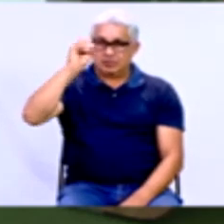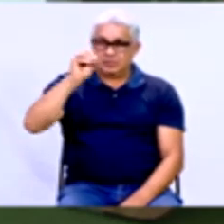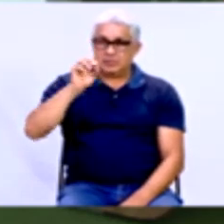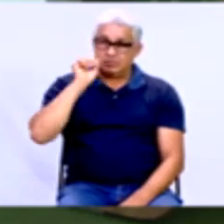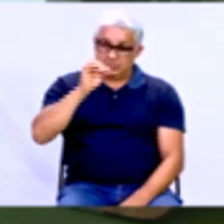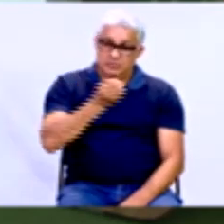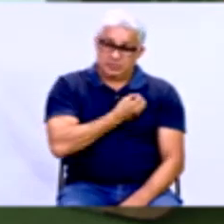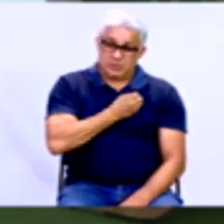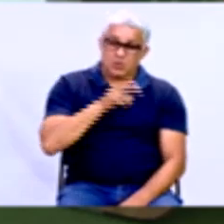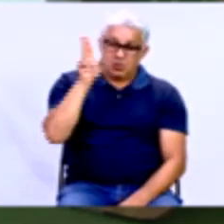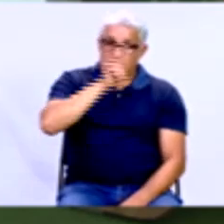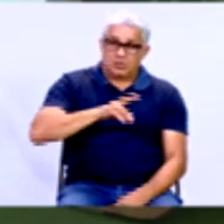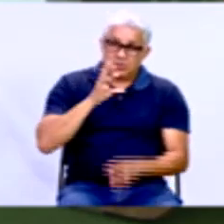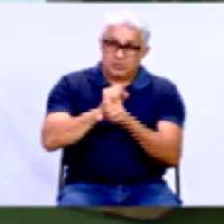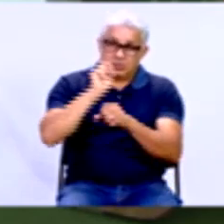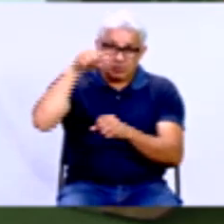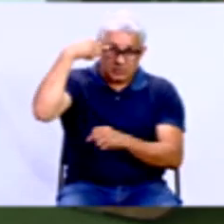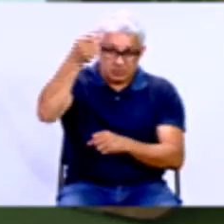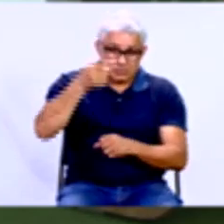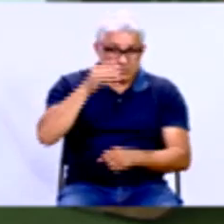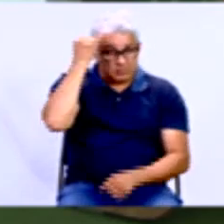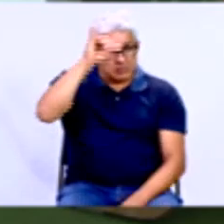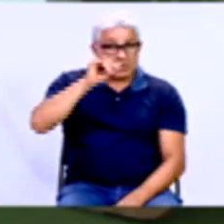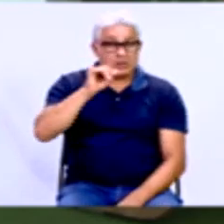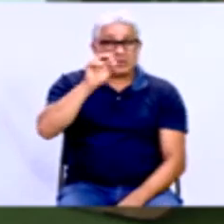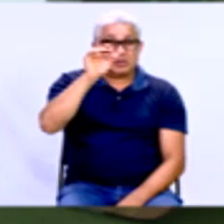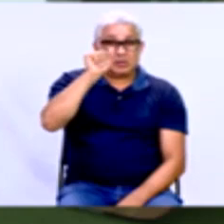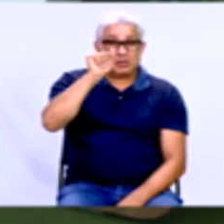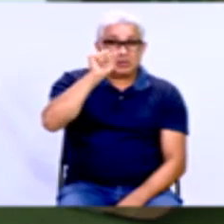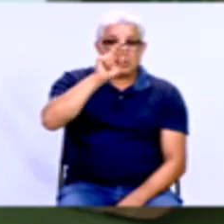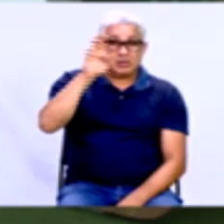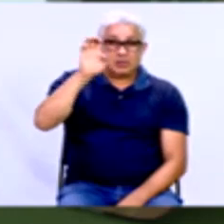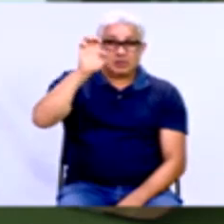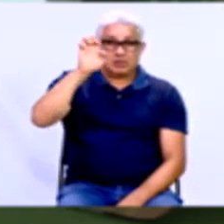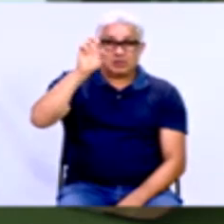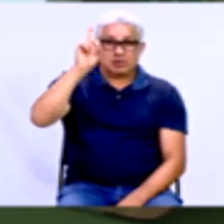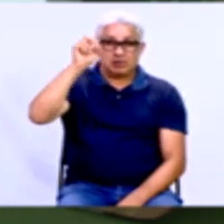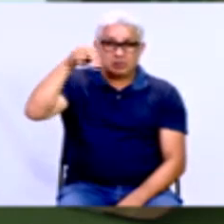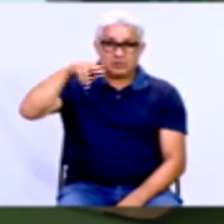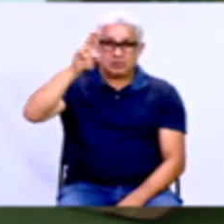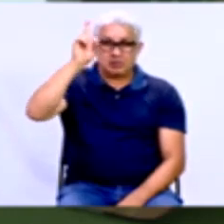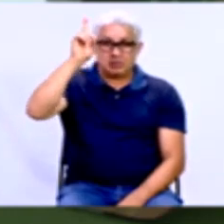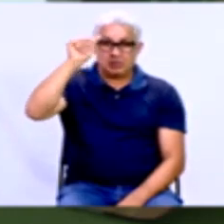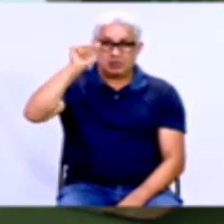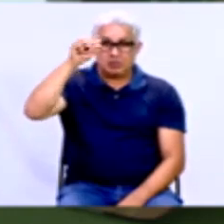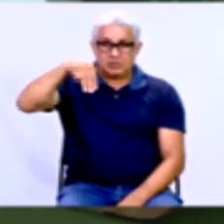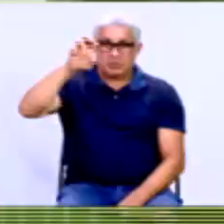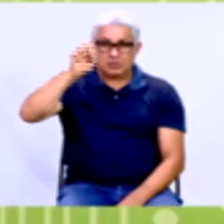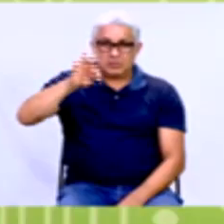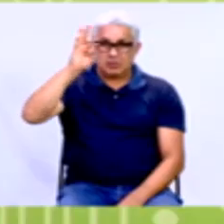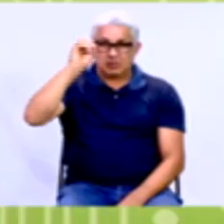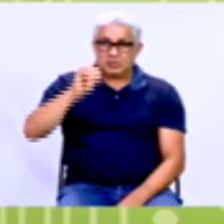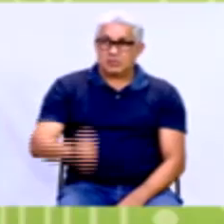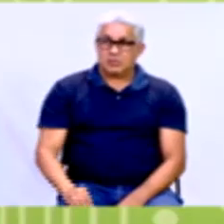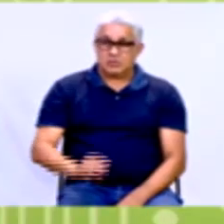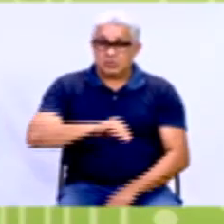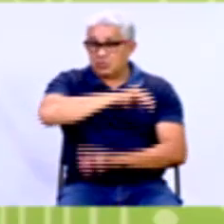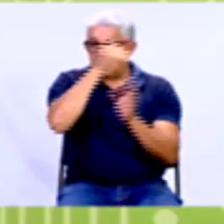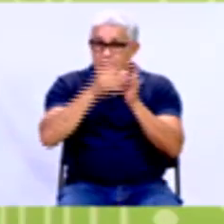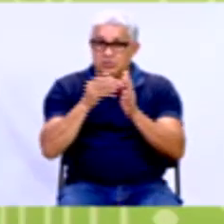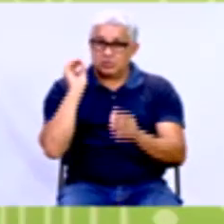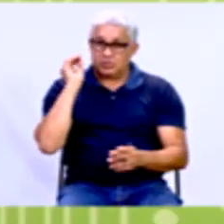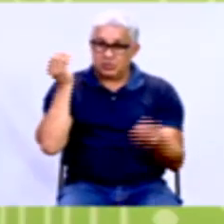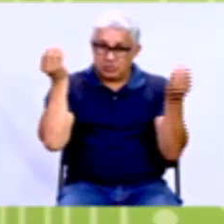cálculo posterior, evite ao máximo os arredondamentos. Se possível, coloque todos os números. Exatamente. Vocês viram que quando a gente fez aqui